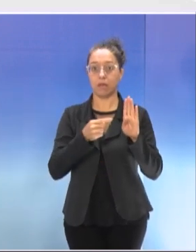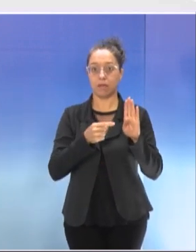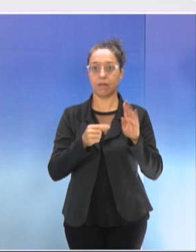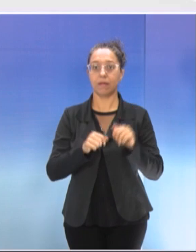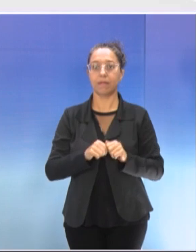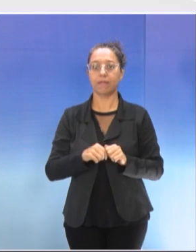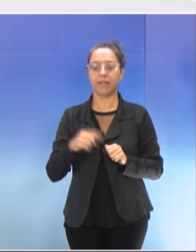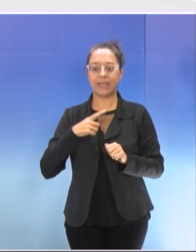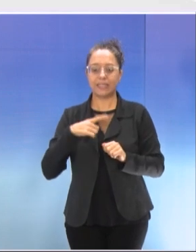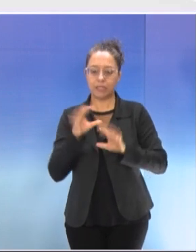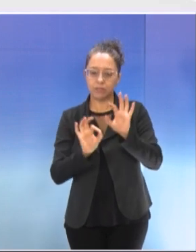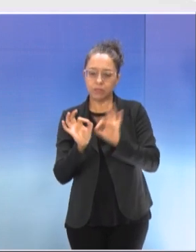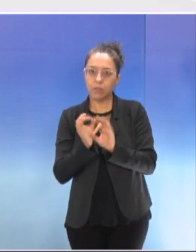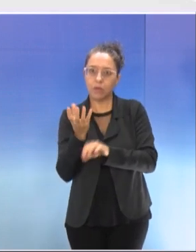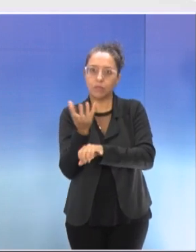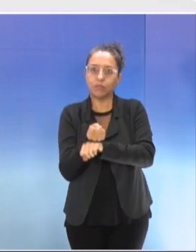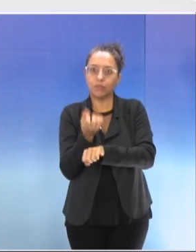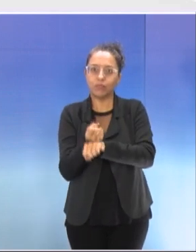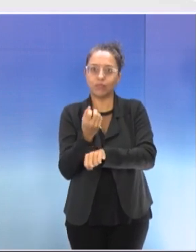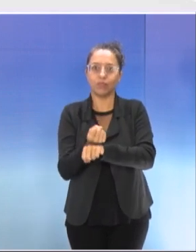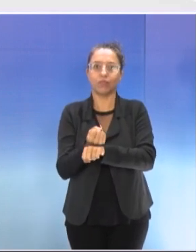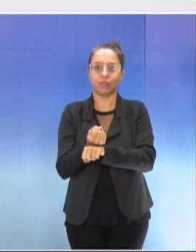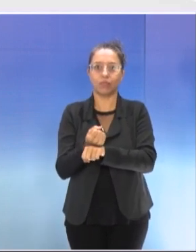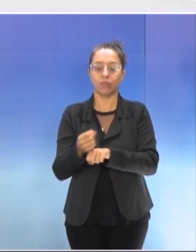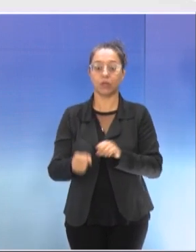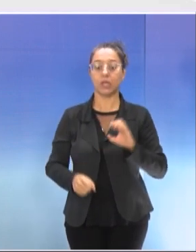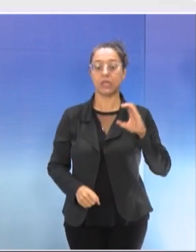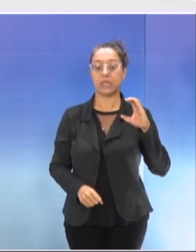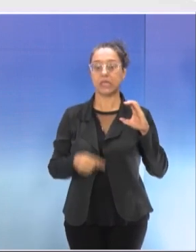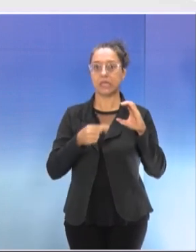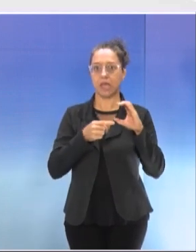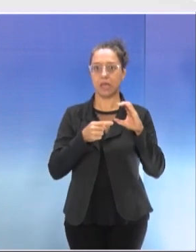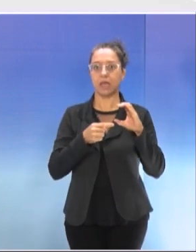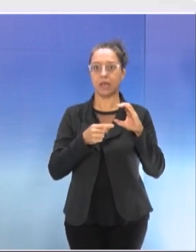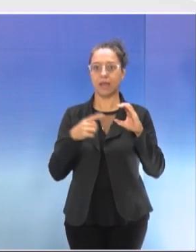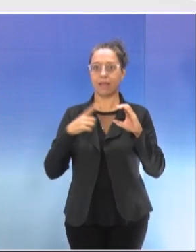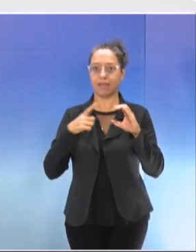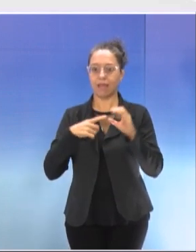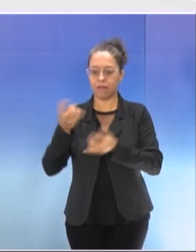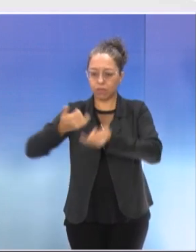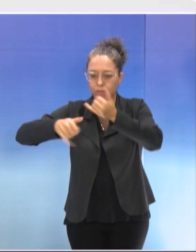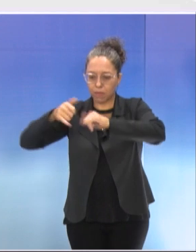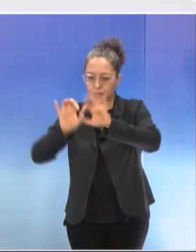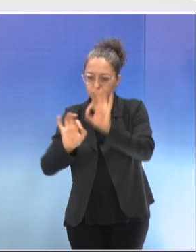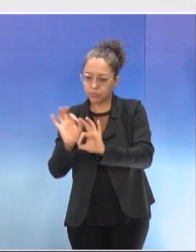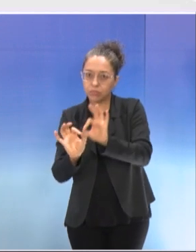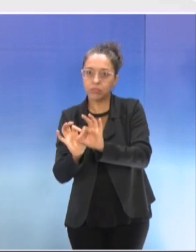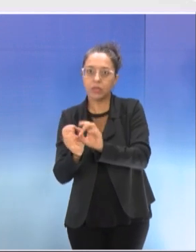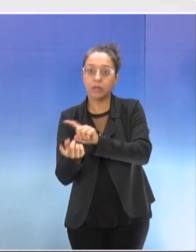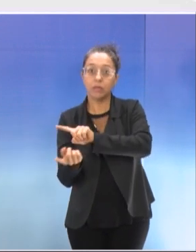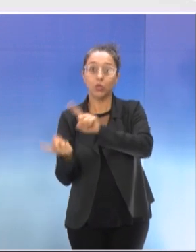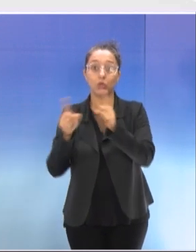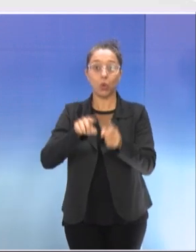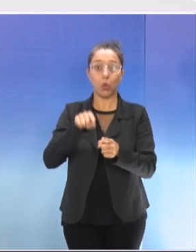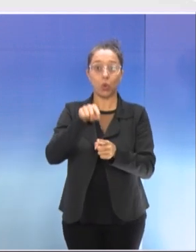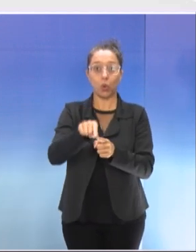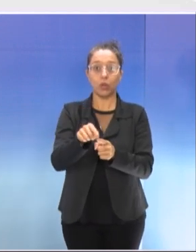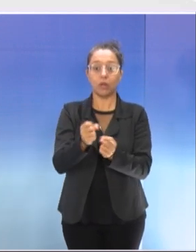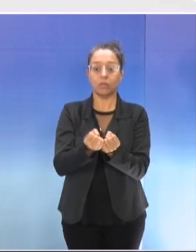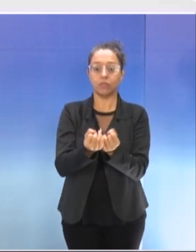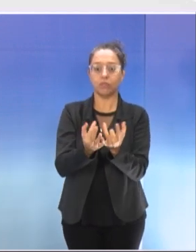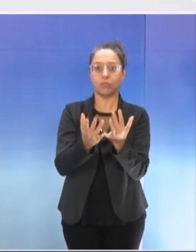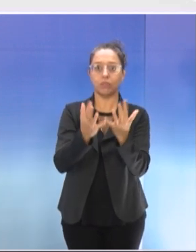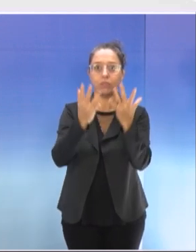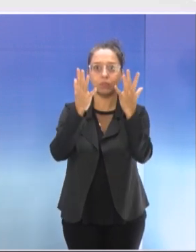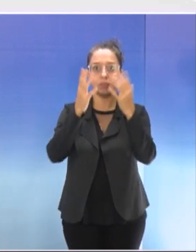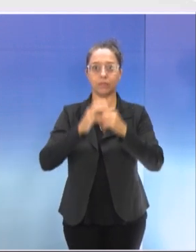do solvente. B, passagem do soluto através de uma membrana semipermeável. C,